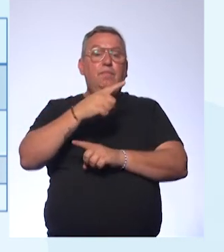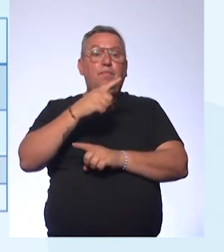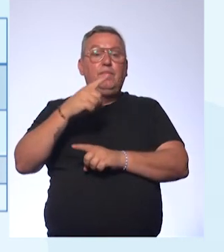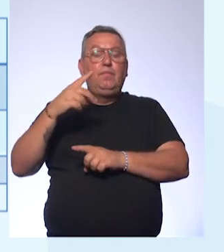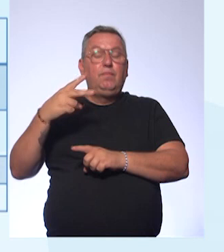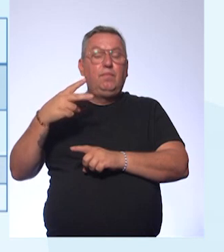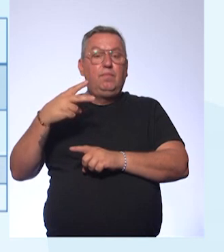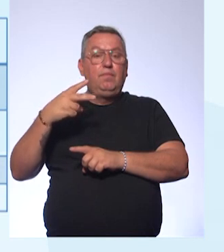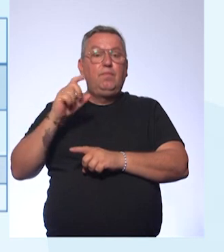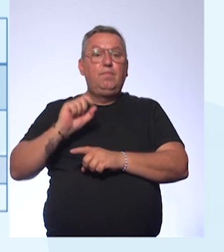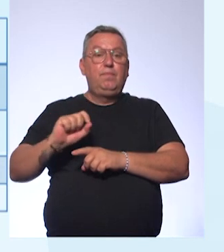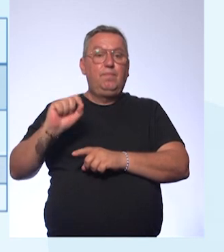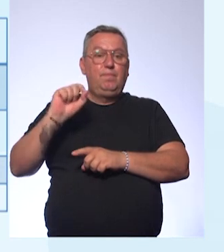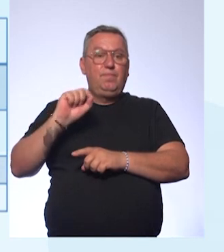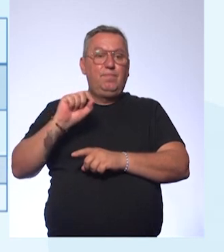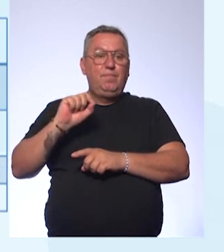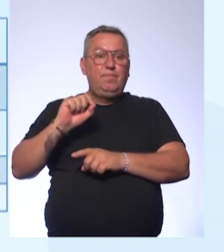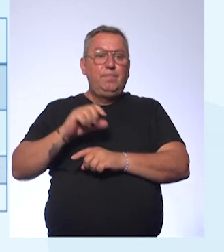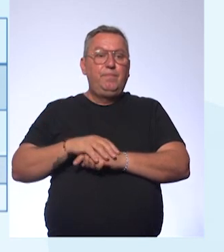112, que é igual a